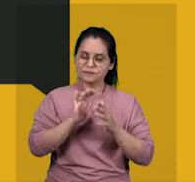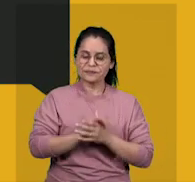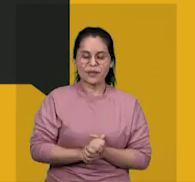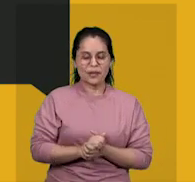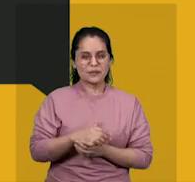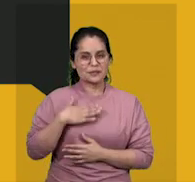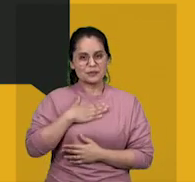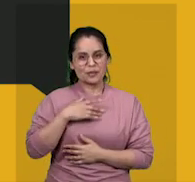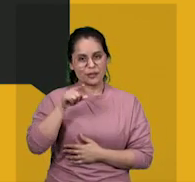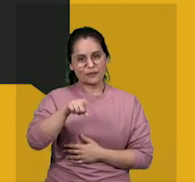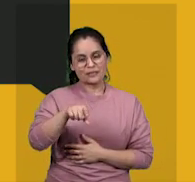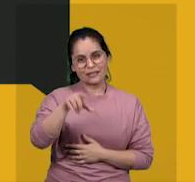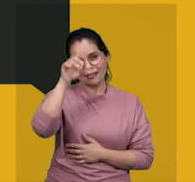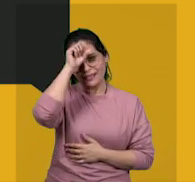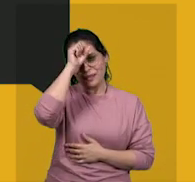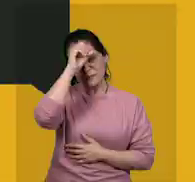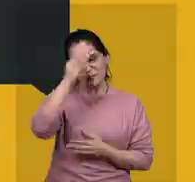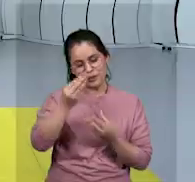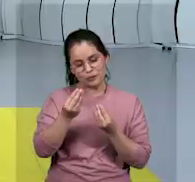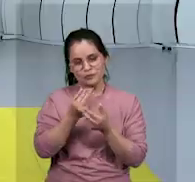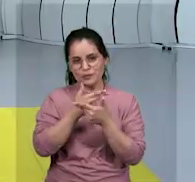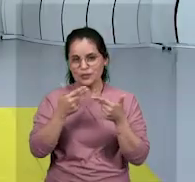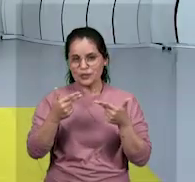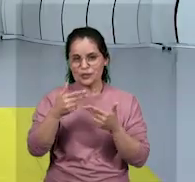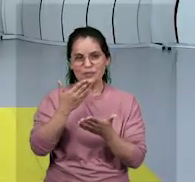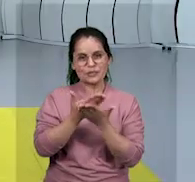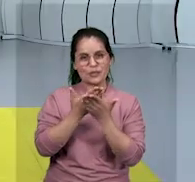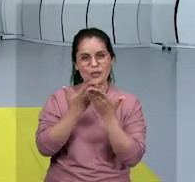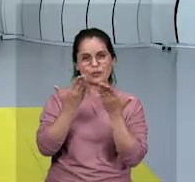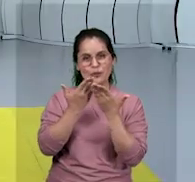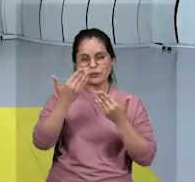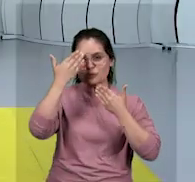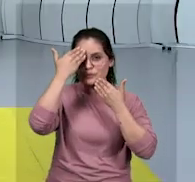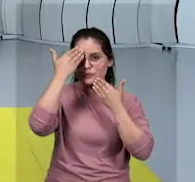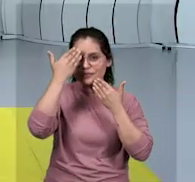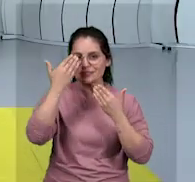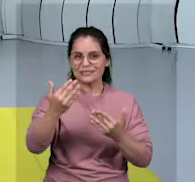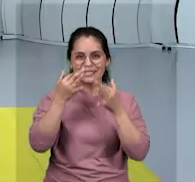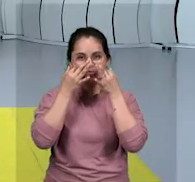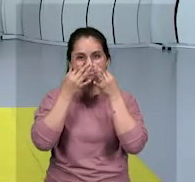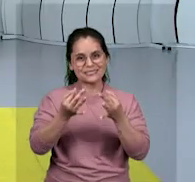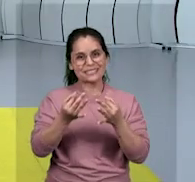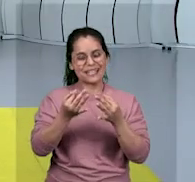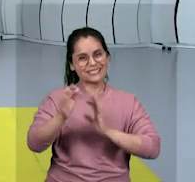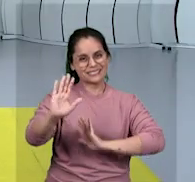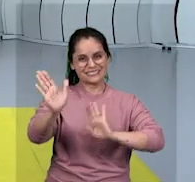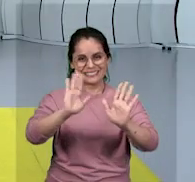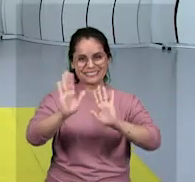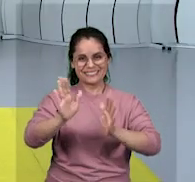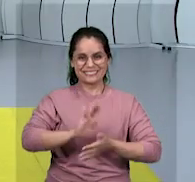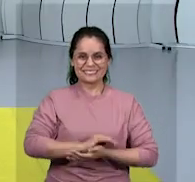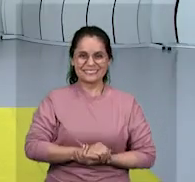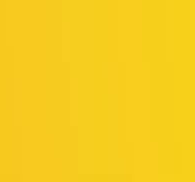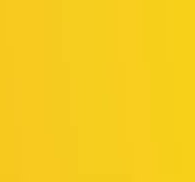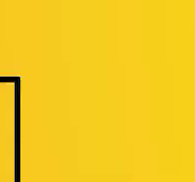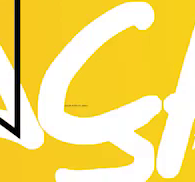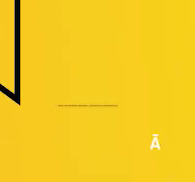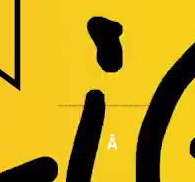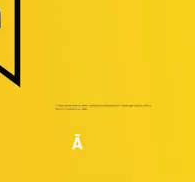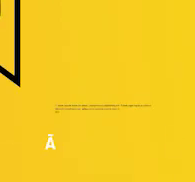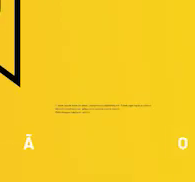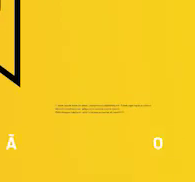você tenha aprendido bastante com essa aula. Muito obrigada por sua atenção e até a próxima!